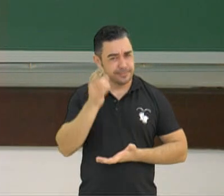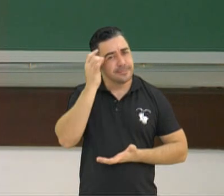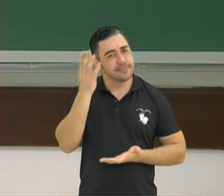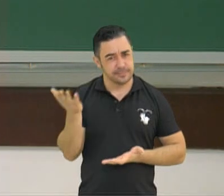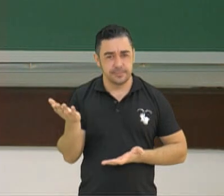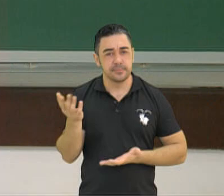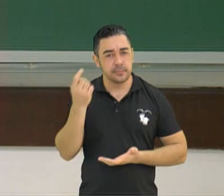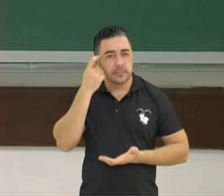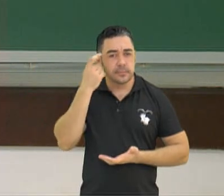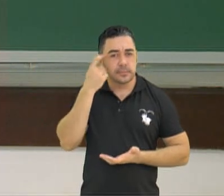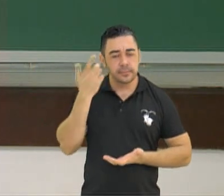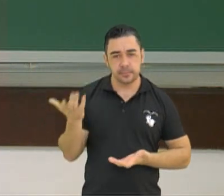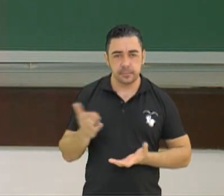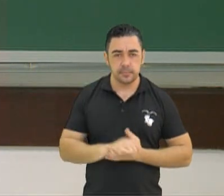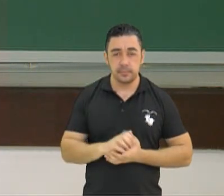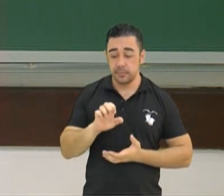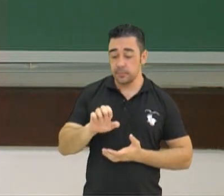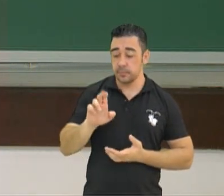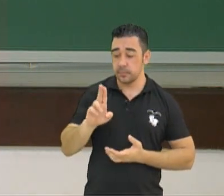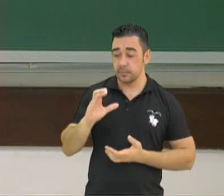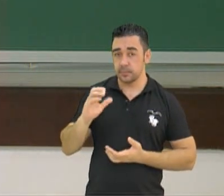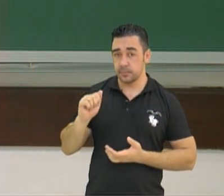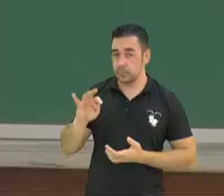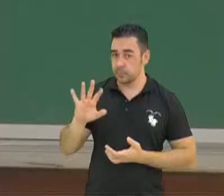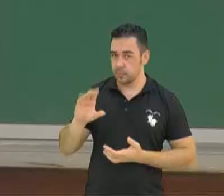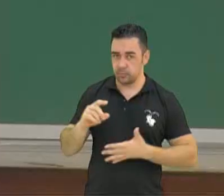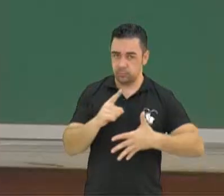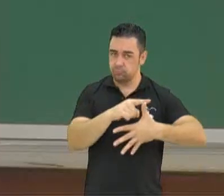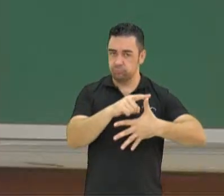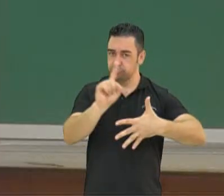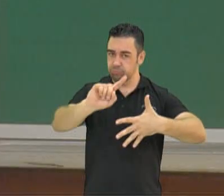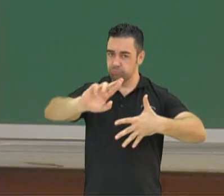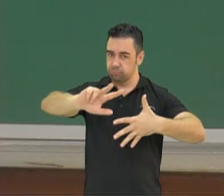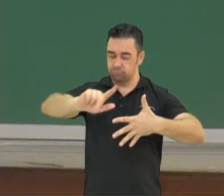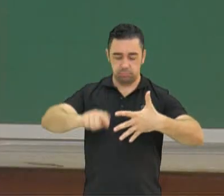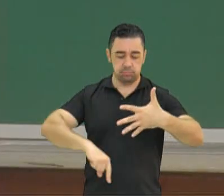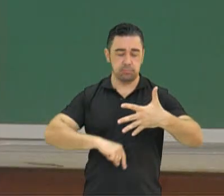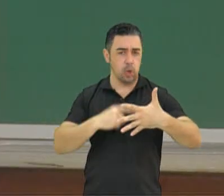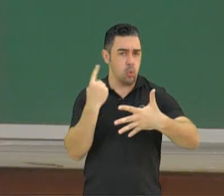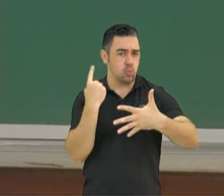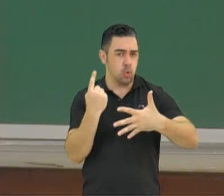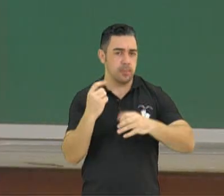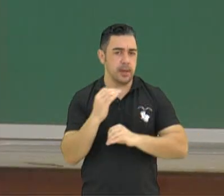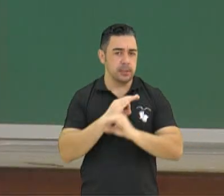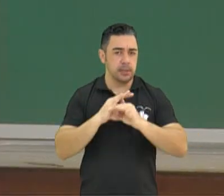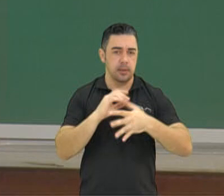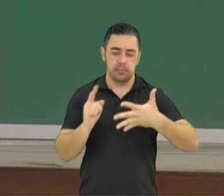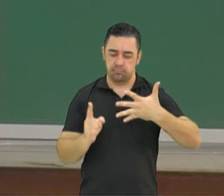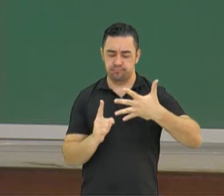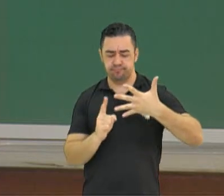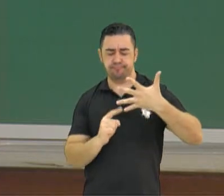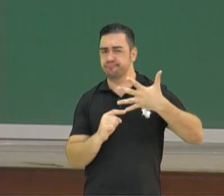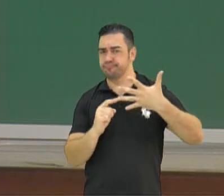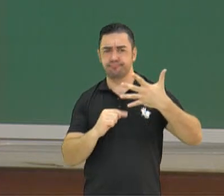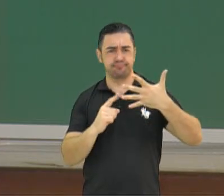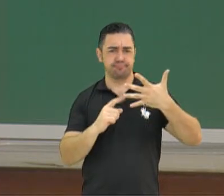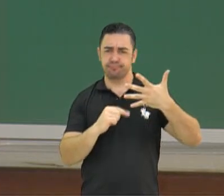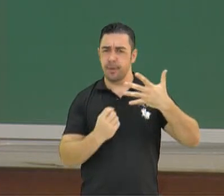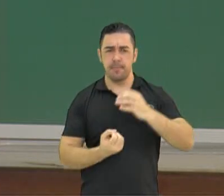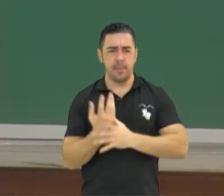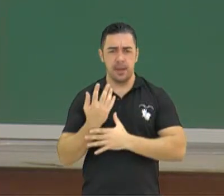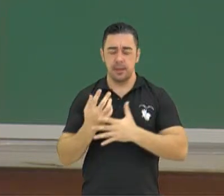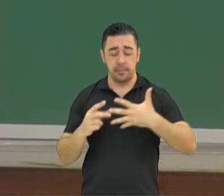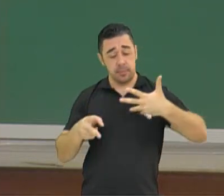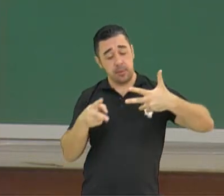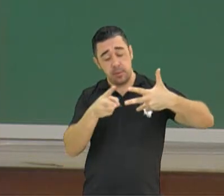assim, né, gente? Vamos pensar aqui, ó. Eucariótico, não pode ser bactéria. Unicelular, não pode ser planta nem animal. Fiquei em dúvida entre dois